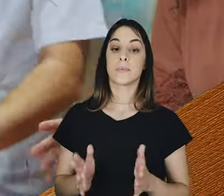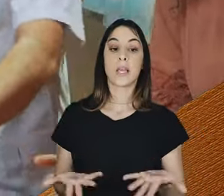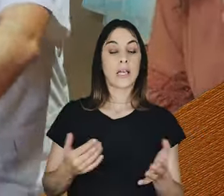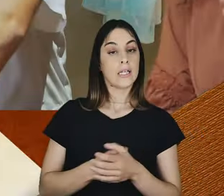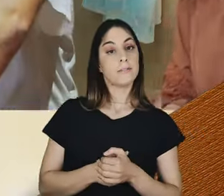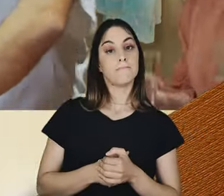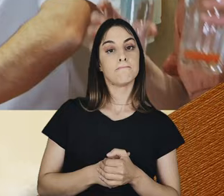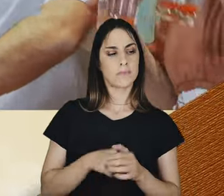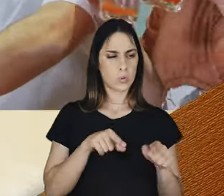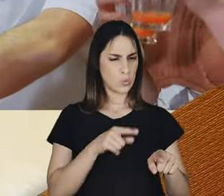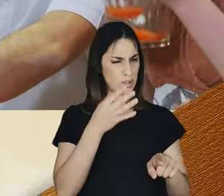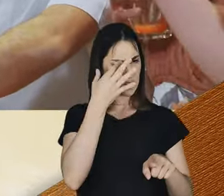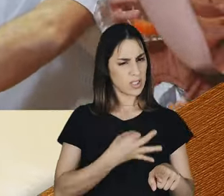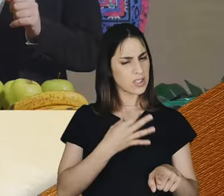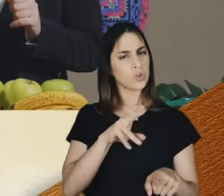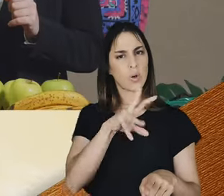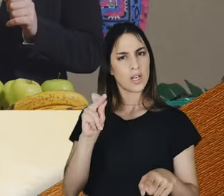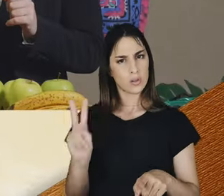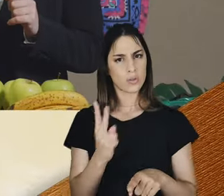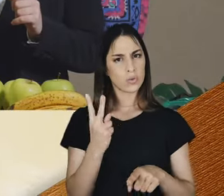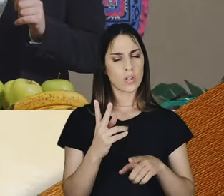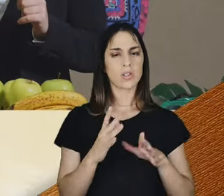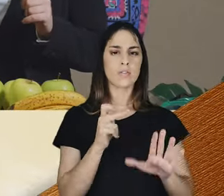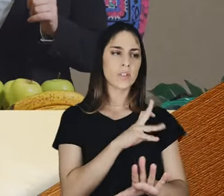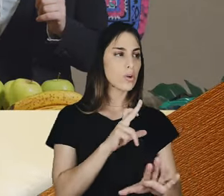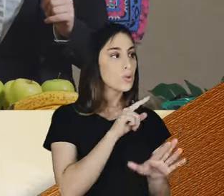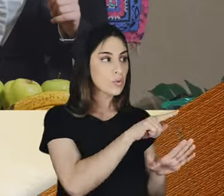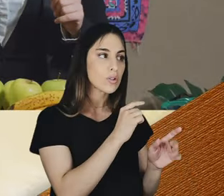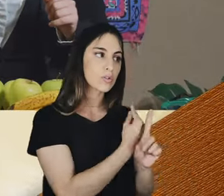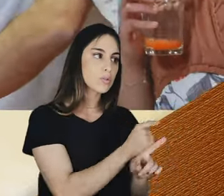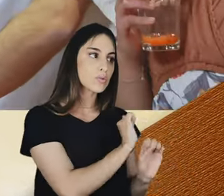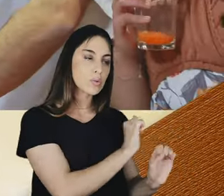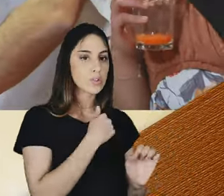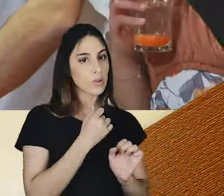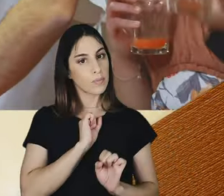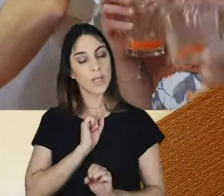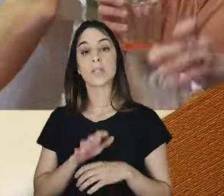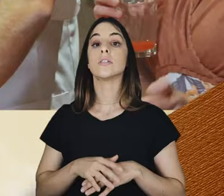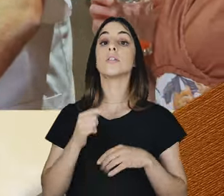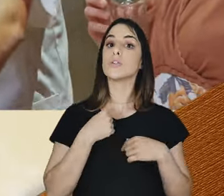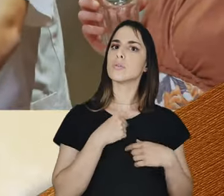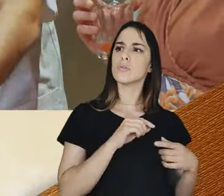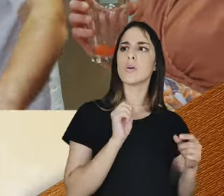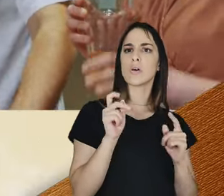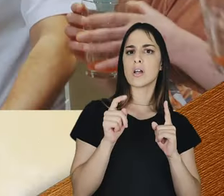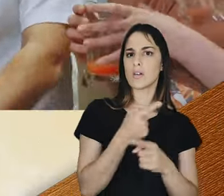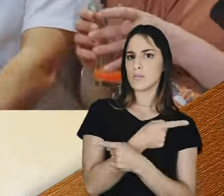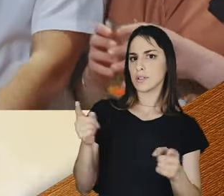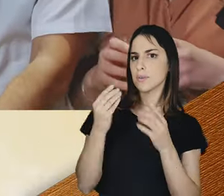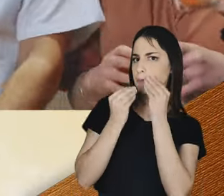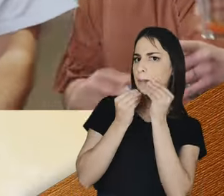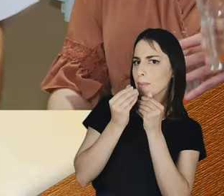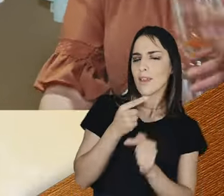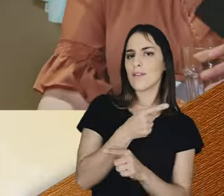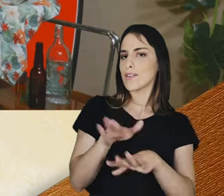eu tenho... Tens a certeza, Joana? Vitor, ficas com os dois? Mete nas tuas coisinhas. É? Então, se calhar, vou inter com o nosso João enquanto vocês ficam a provar, a